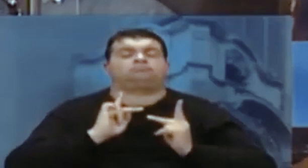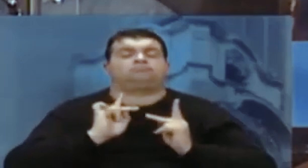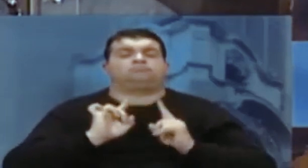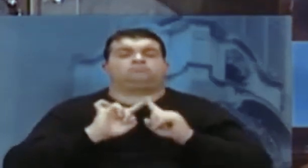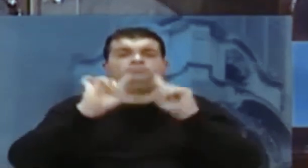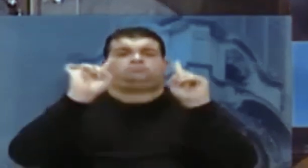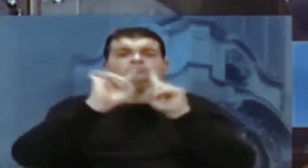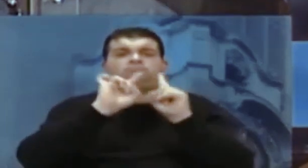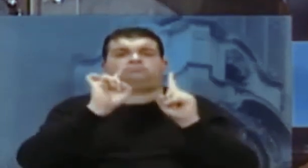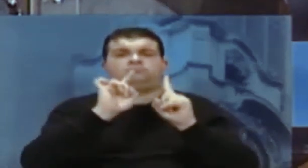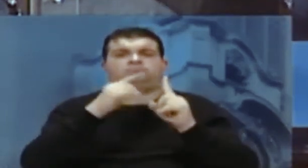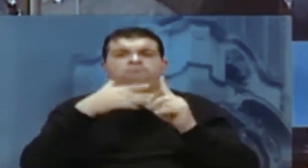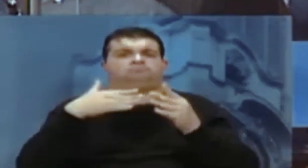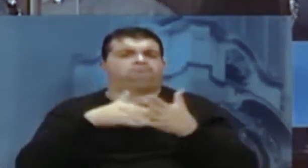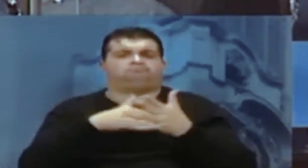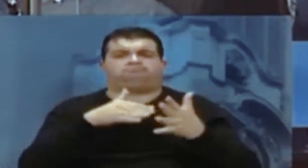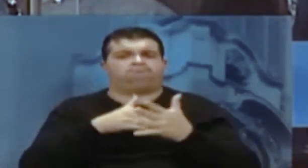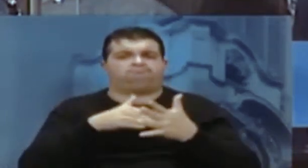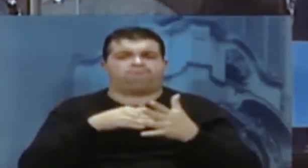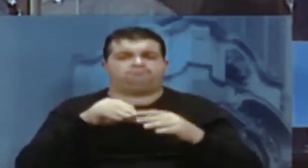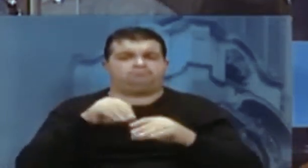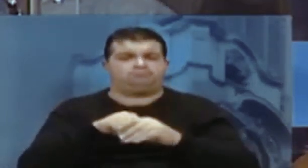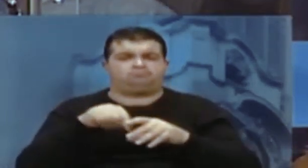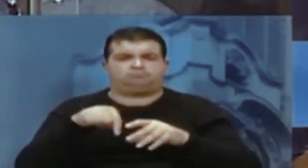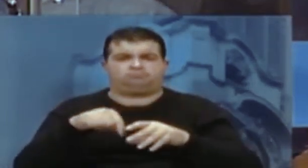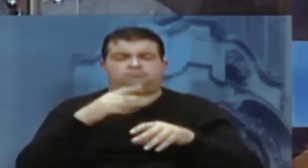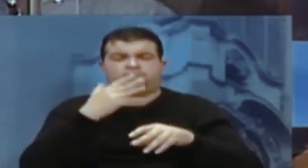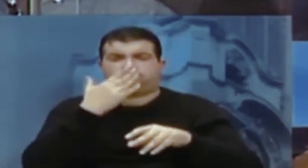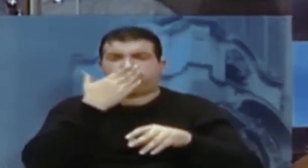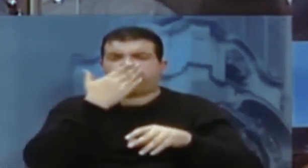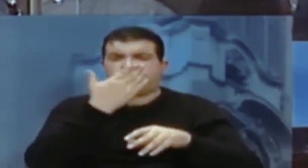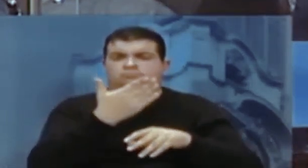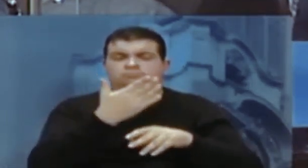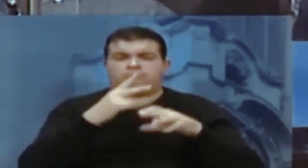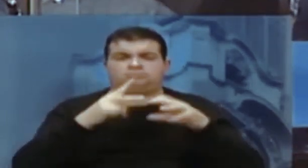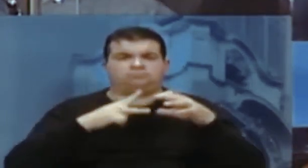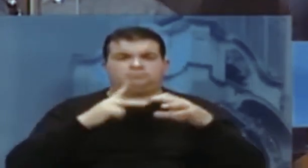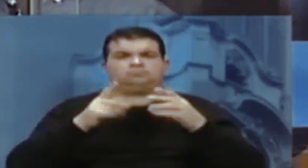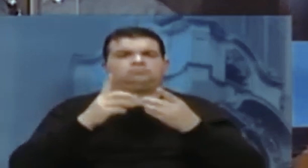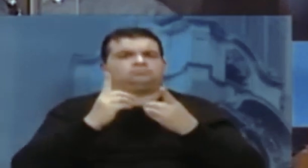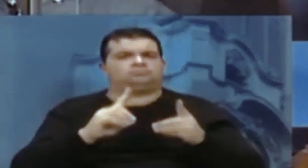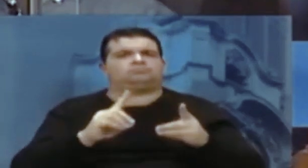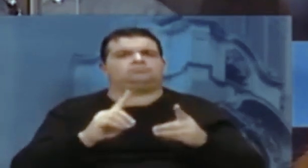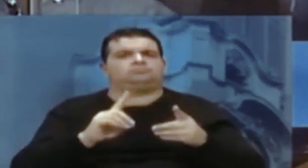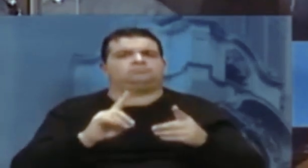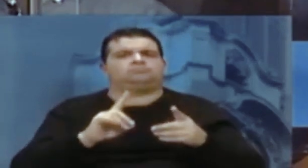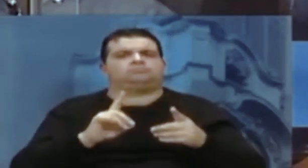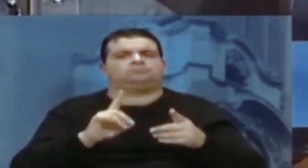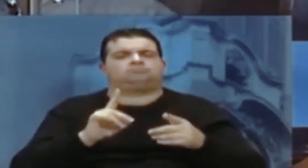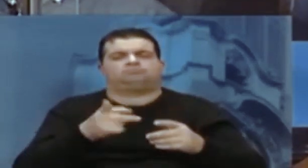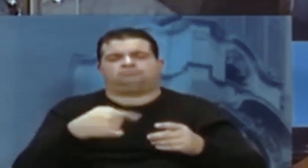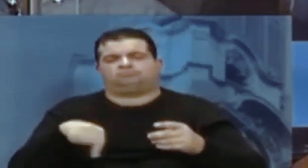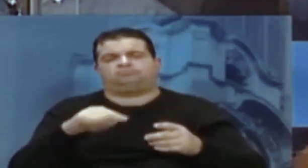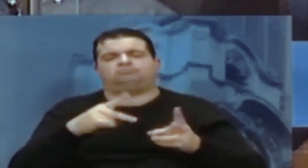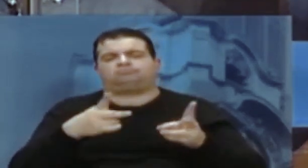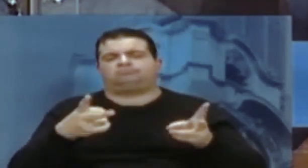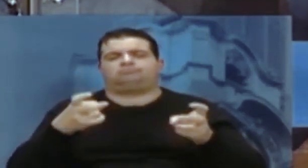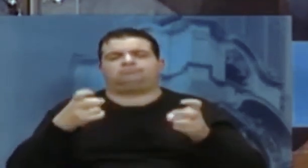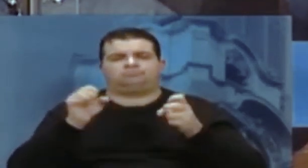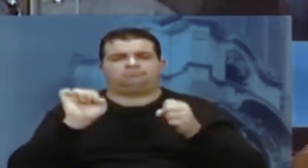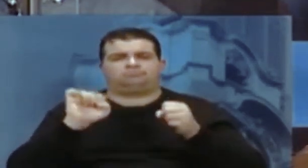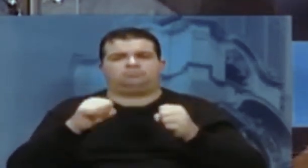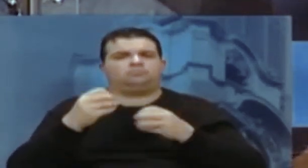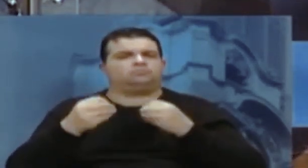nossa entrada na Câmara de Vereadores são democráticos. Bem se vê qual